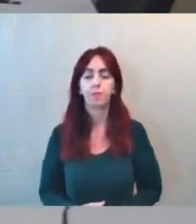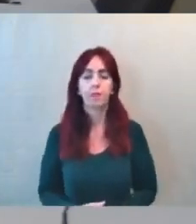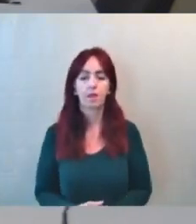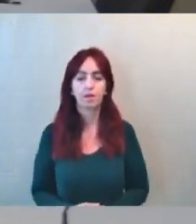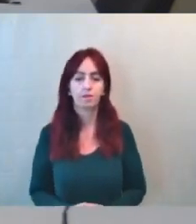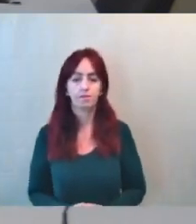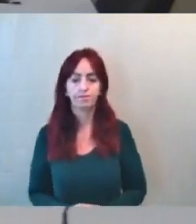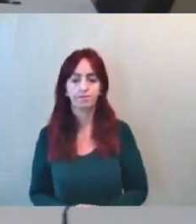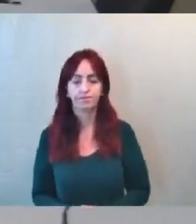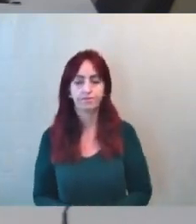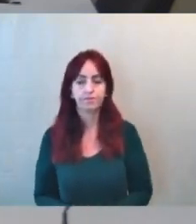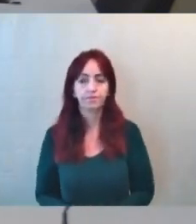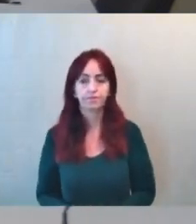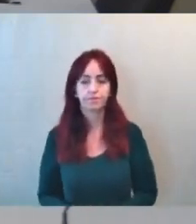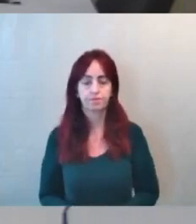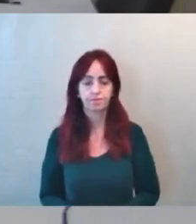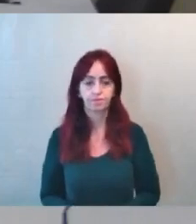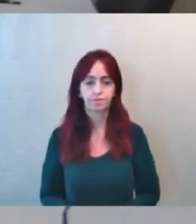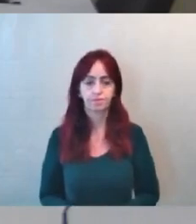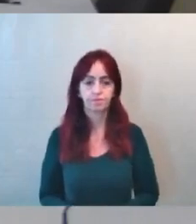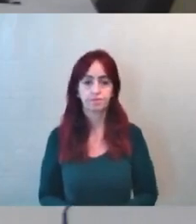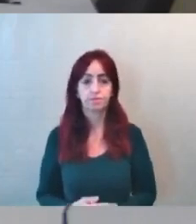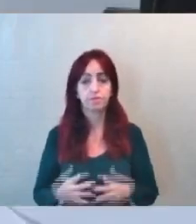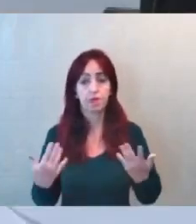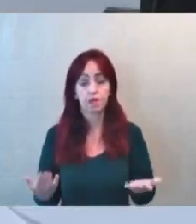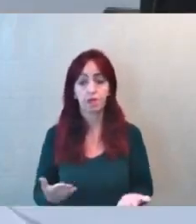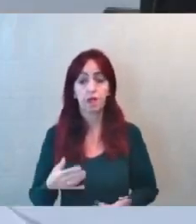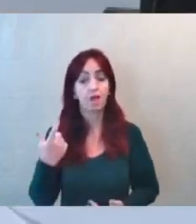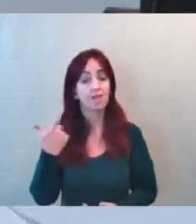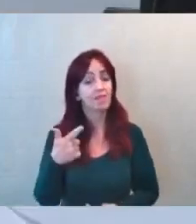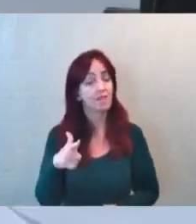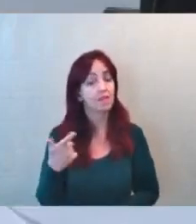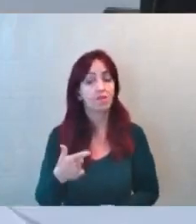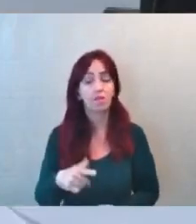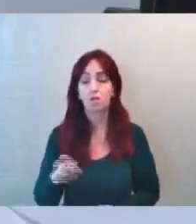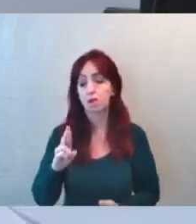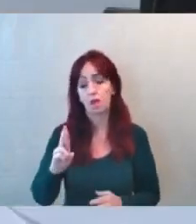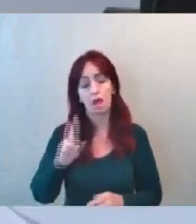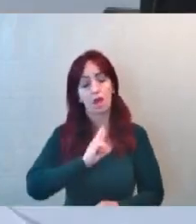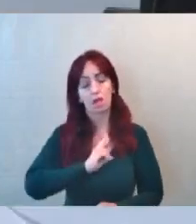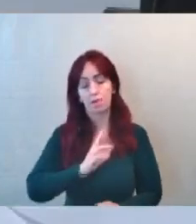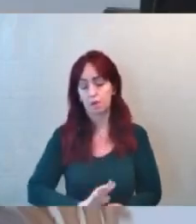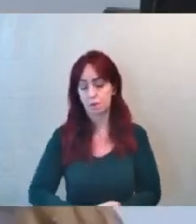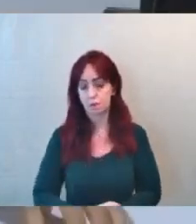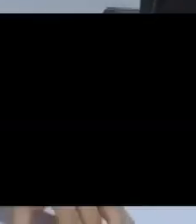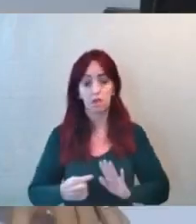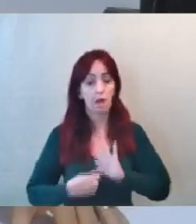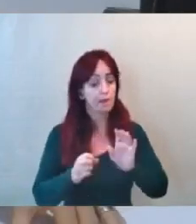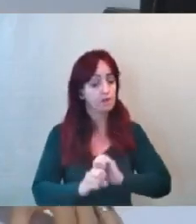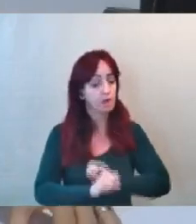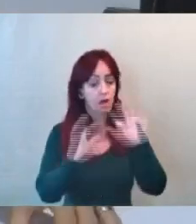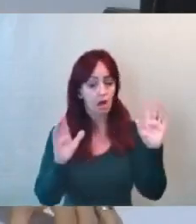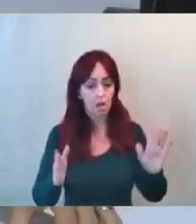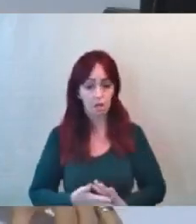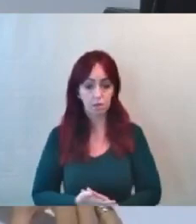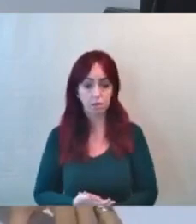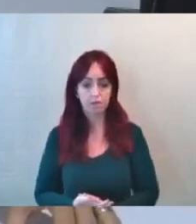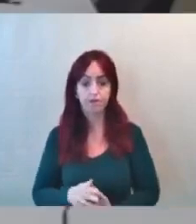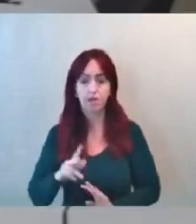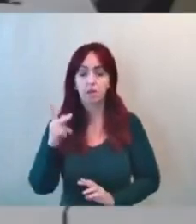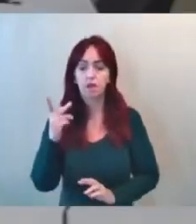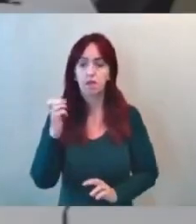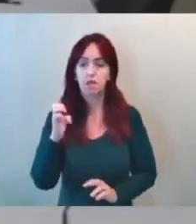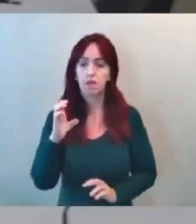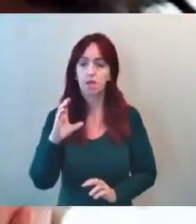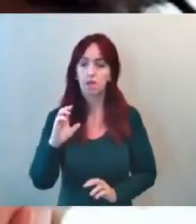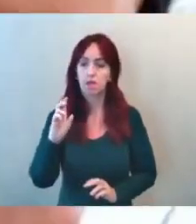tendo. Que é verdade, não tem a resposta. E isso aí está muito claro para todo mundo. Hércules, o microfone do senhor está